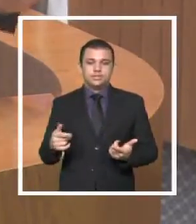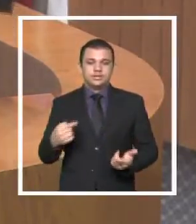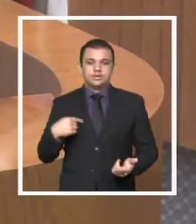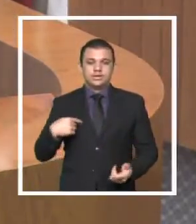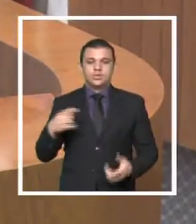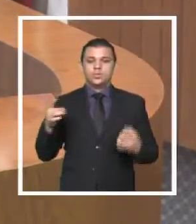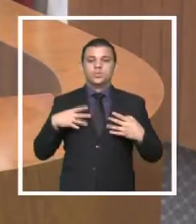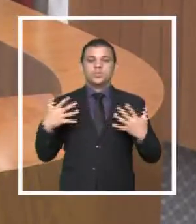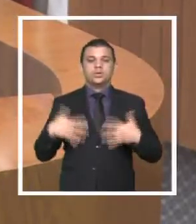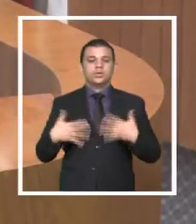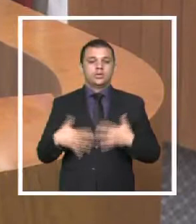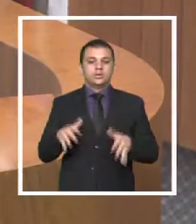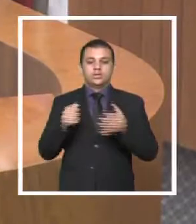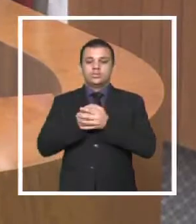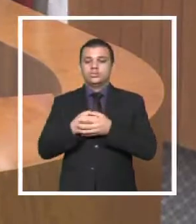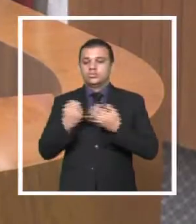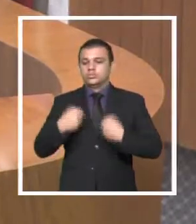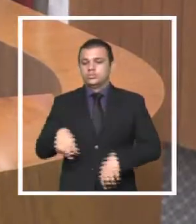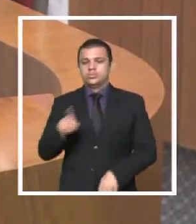que esconder?